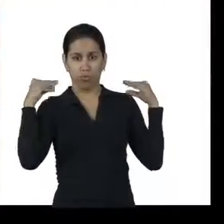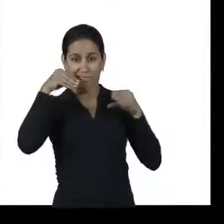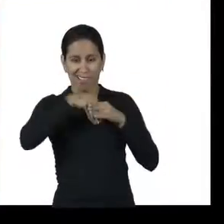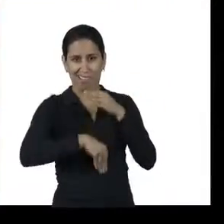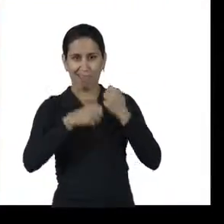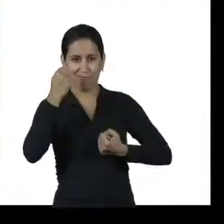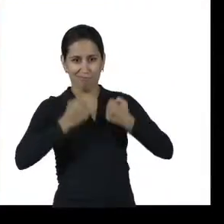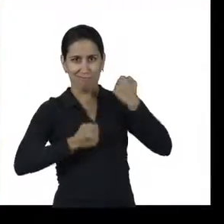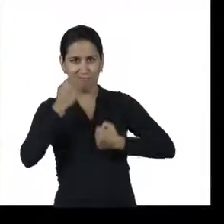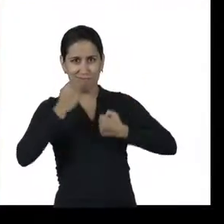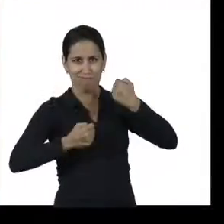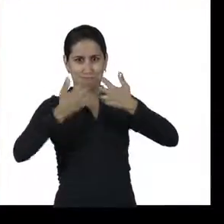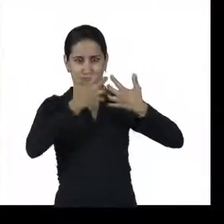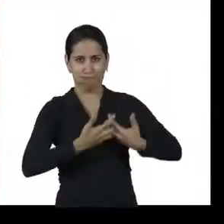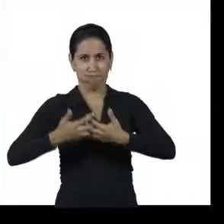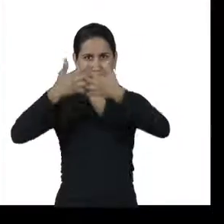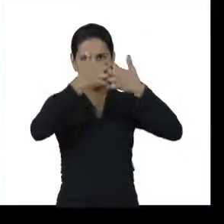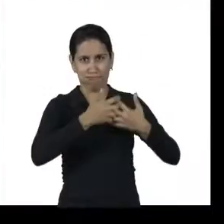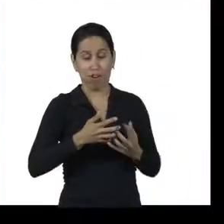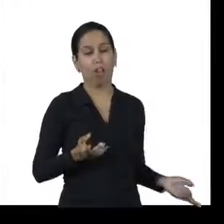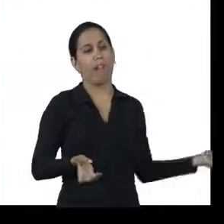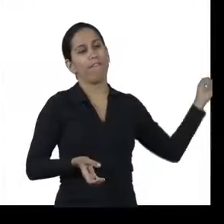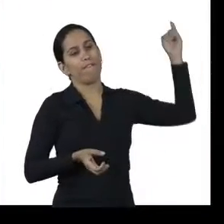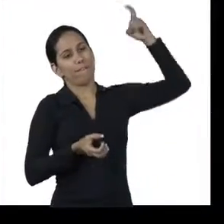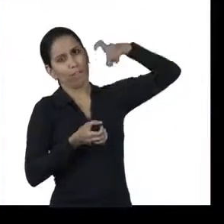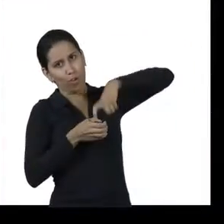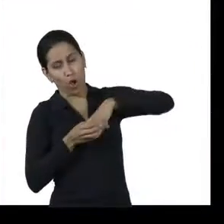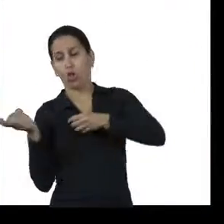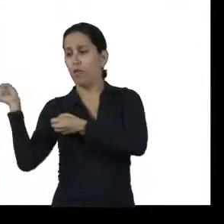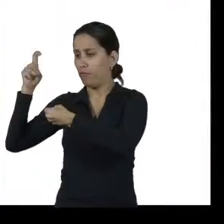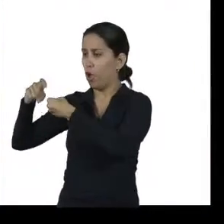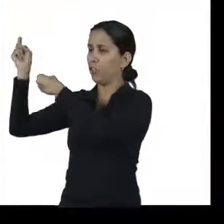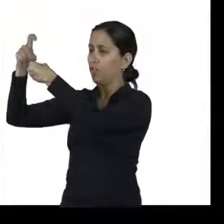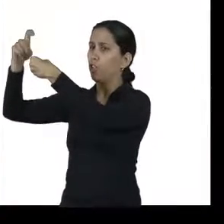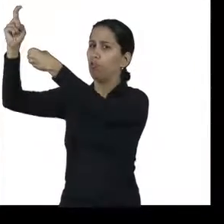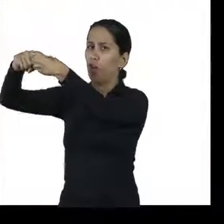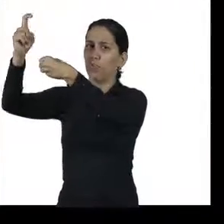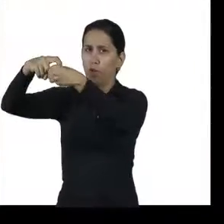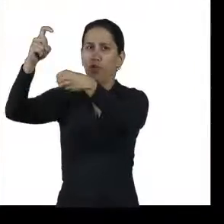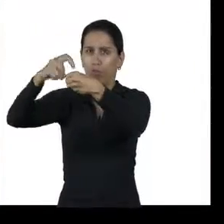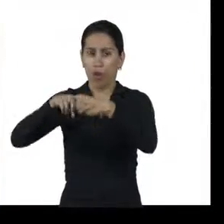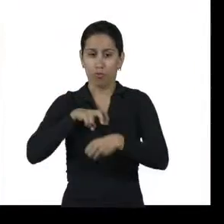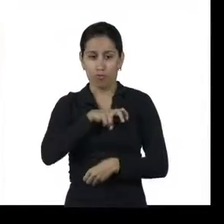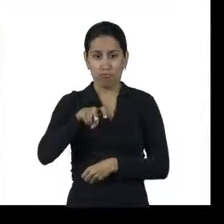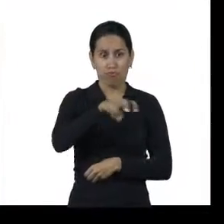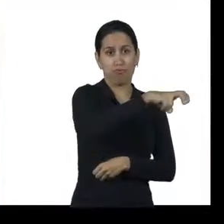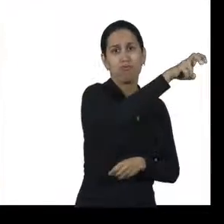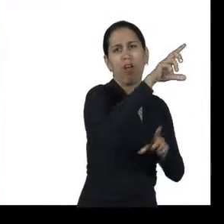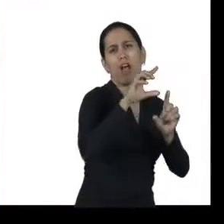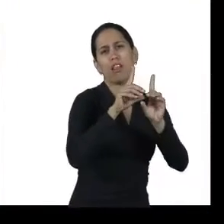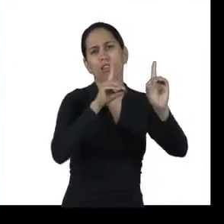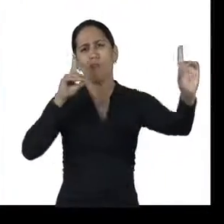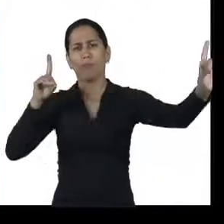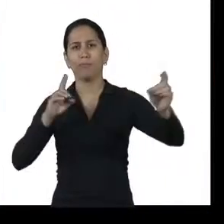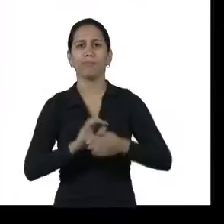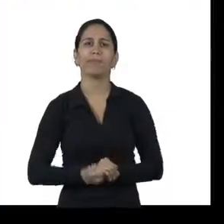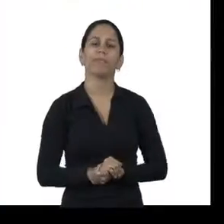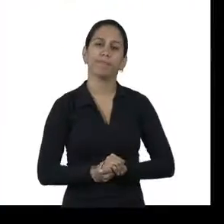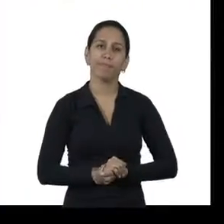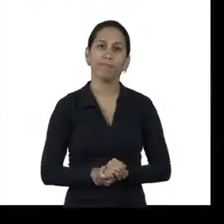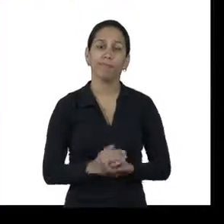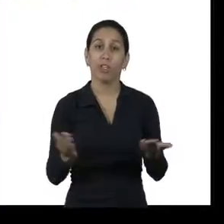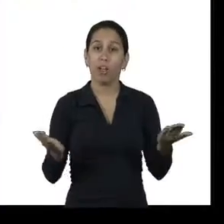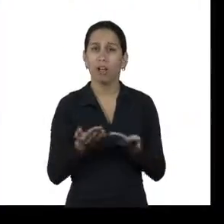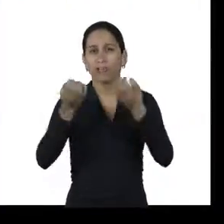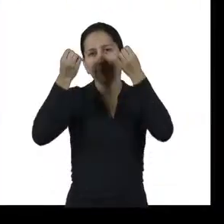demais equipamentos para retornar às operações dentro do pátio, já sem risco para o veículo. Quem vai